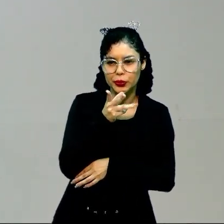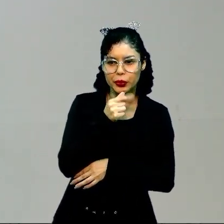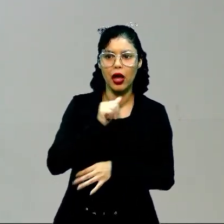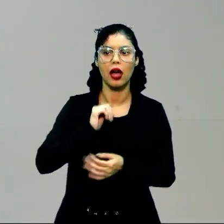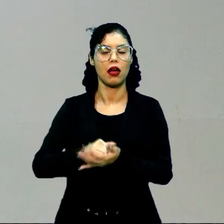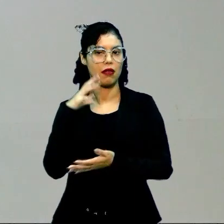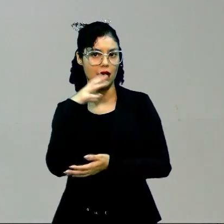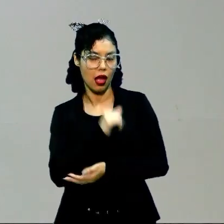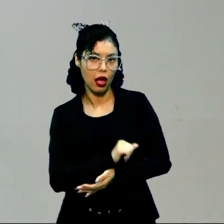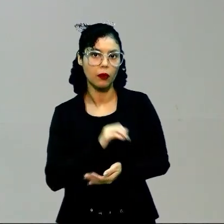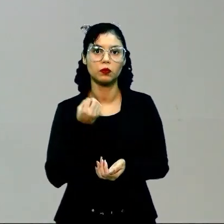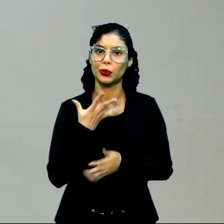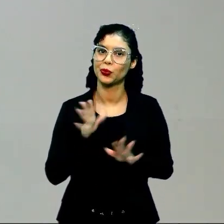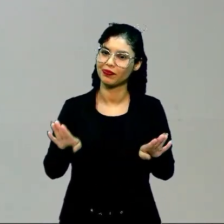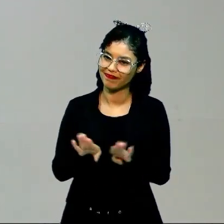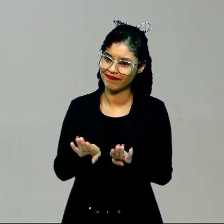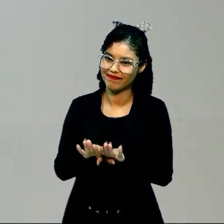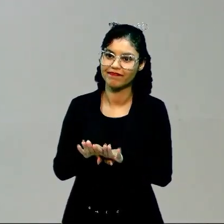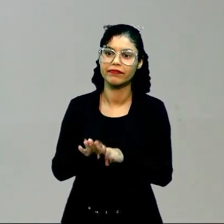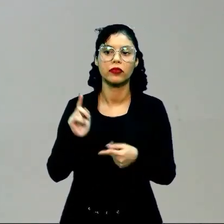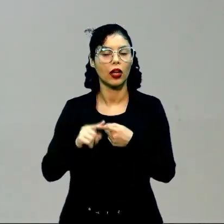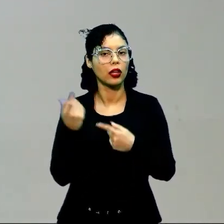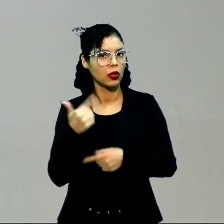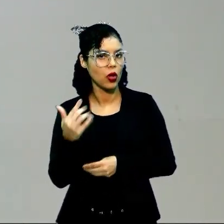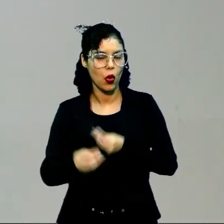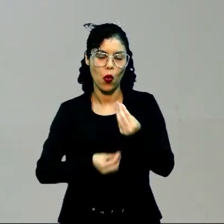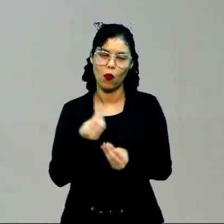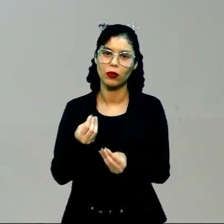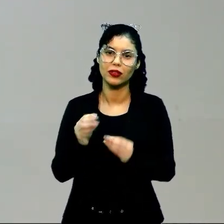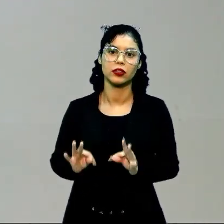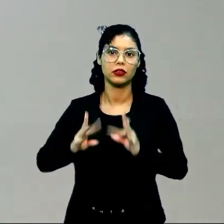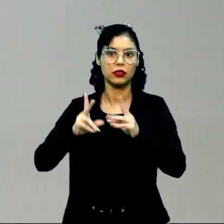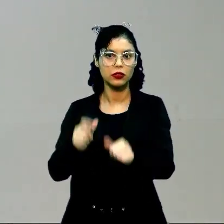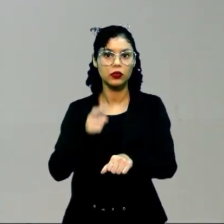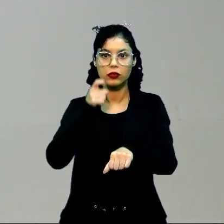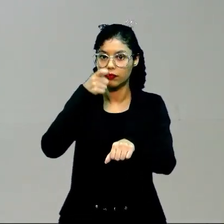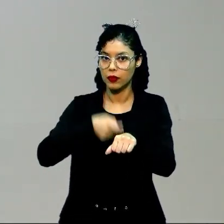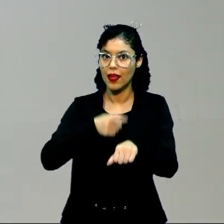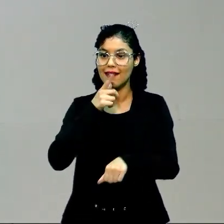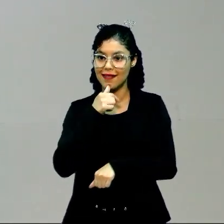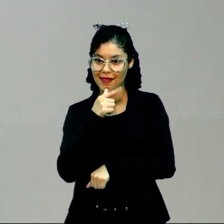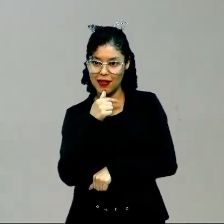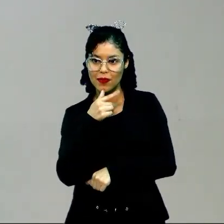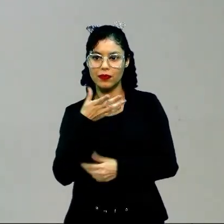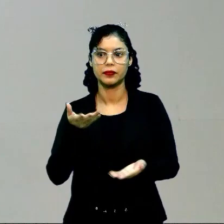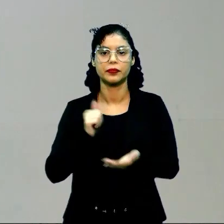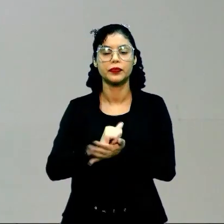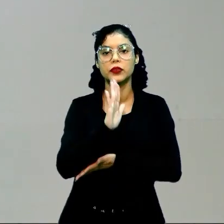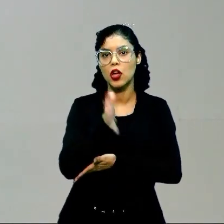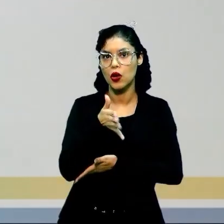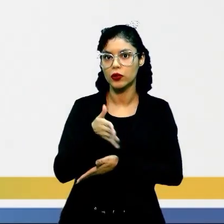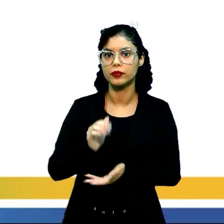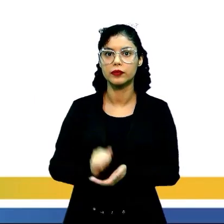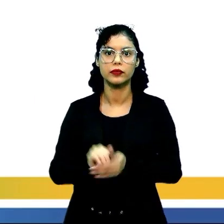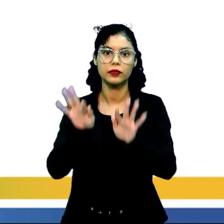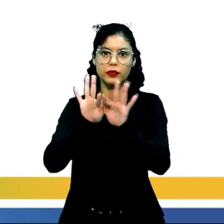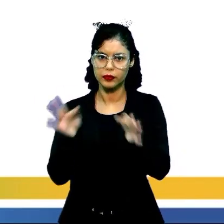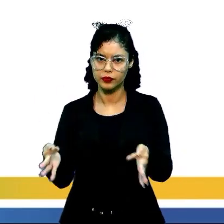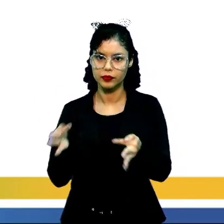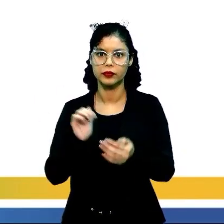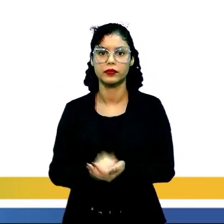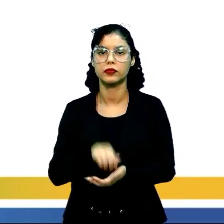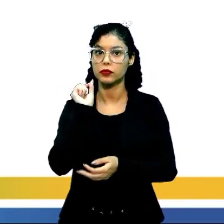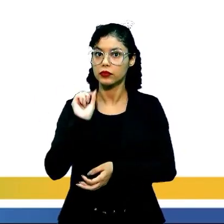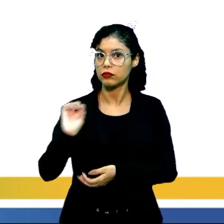é um processo tão eficiente, porque eu não tenho como recuperar a fase líquida. Já na destilação simples, olha